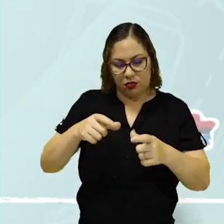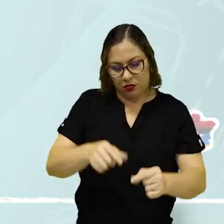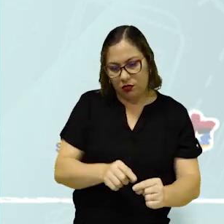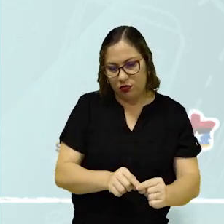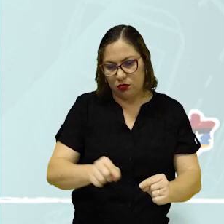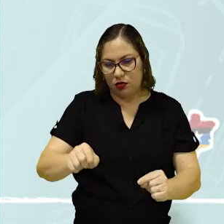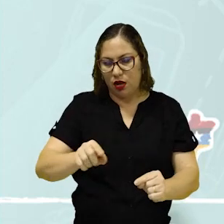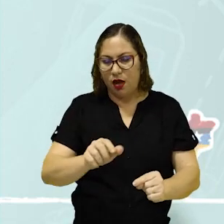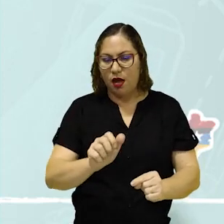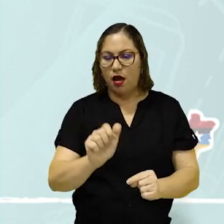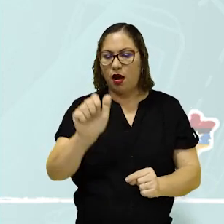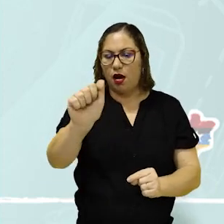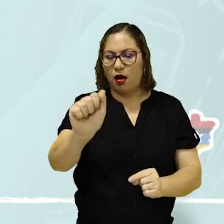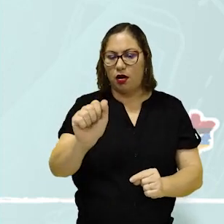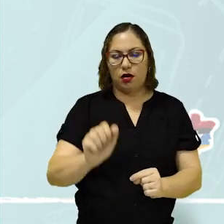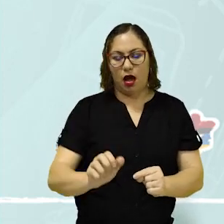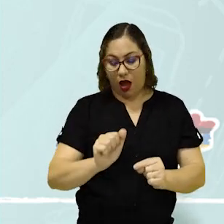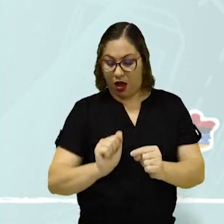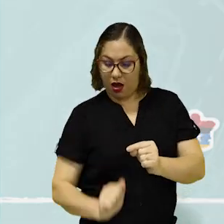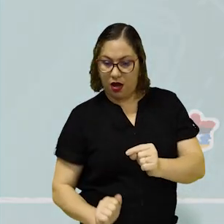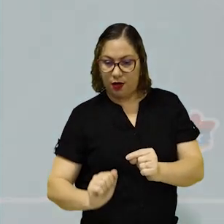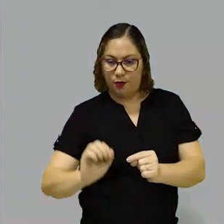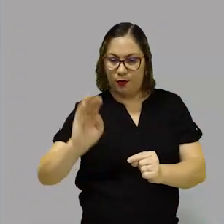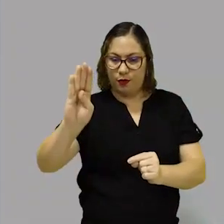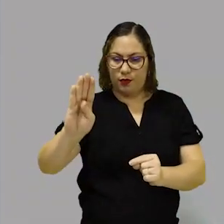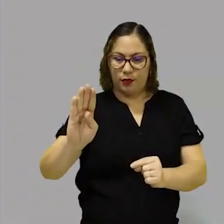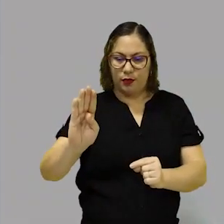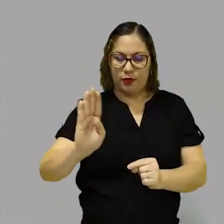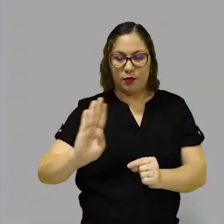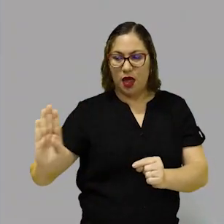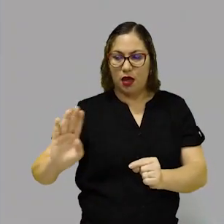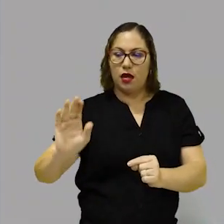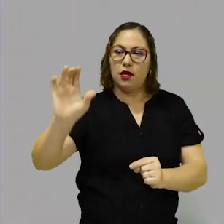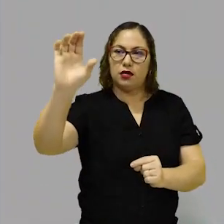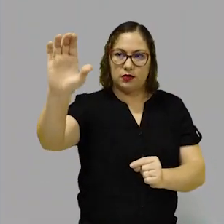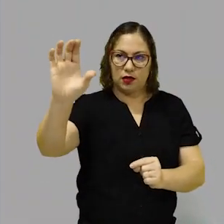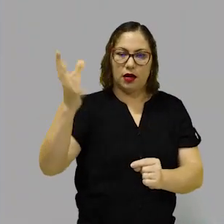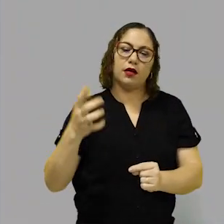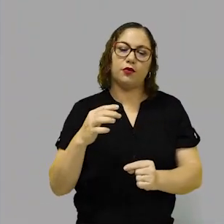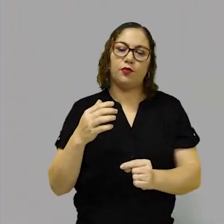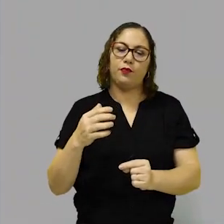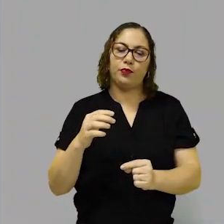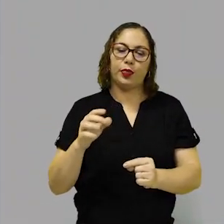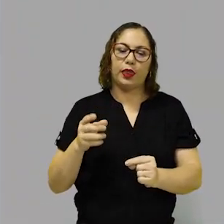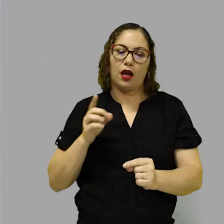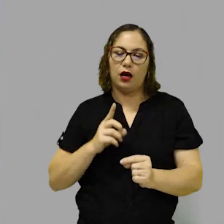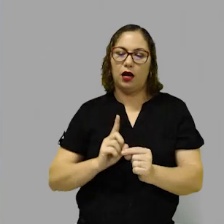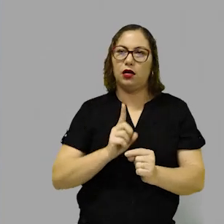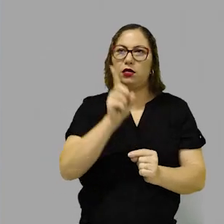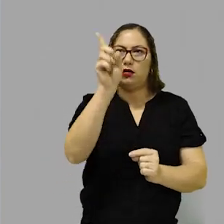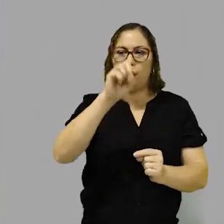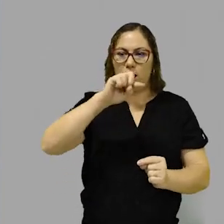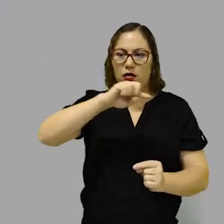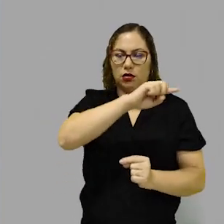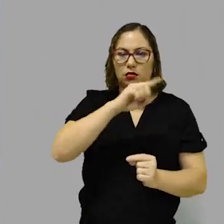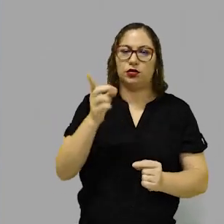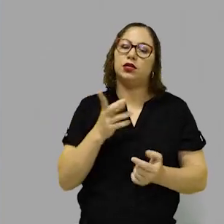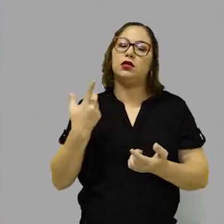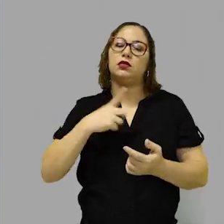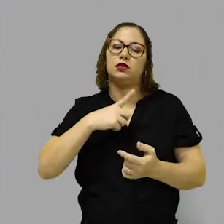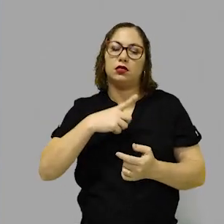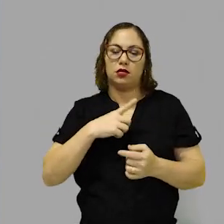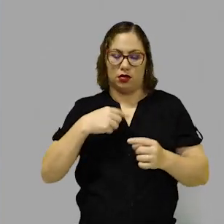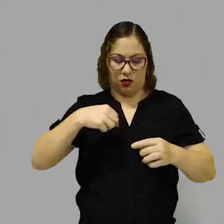A, B e C, respectivamente, as direções percorridas serão. Então, nós temos um campo de